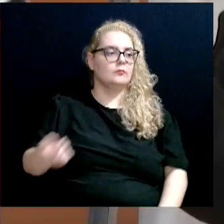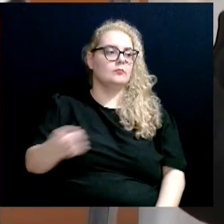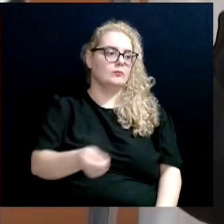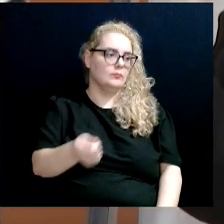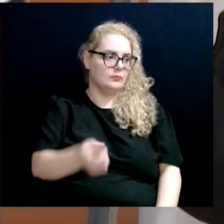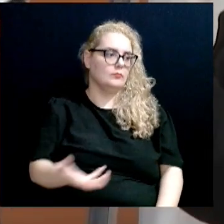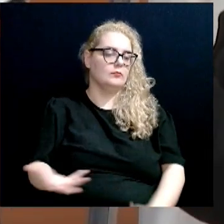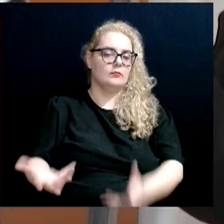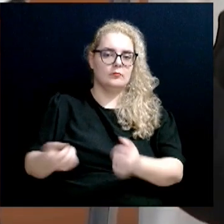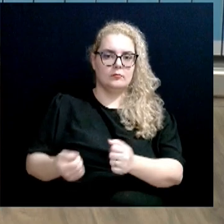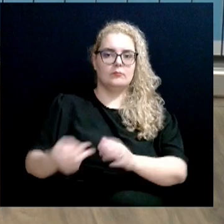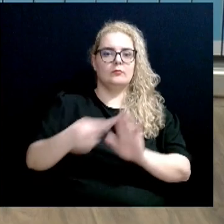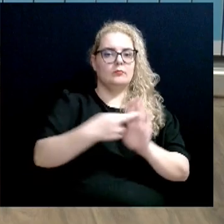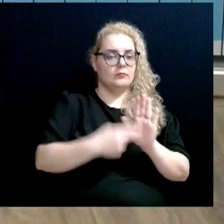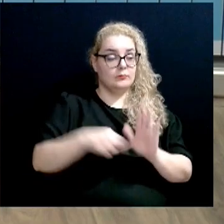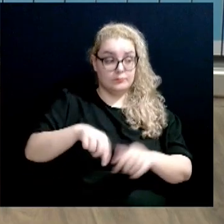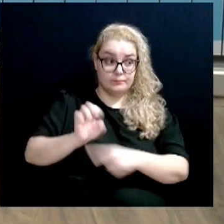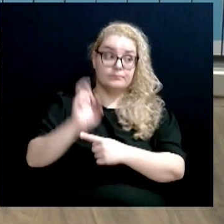Paulo.